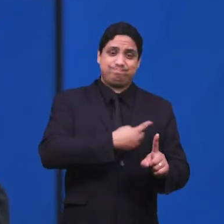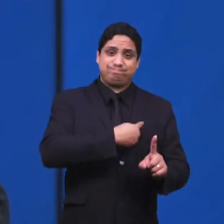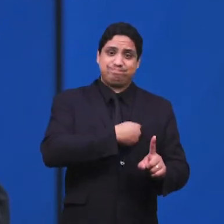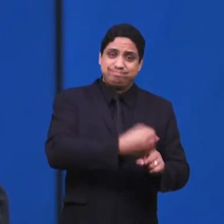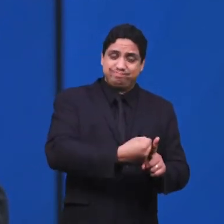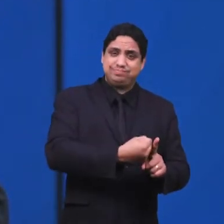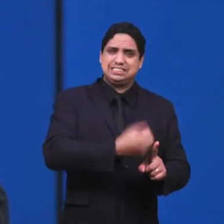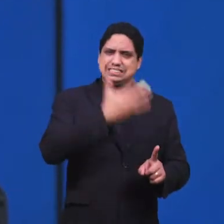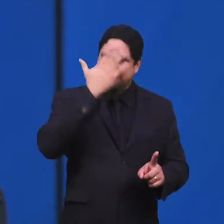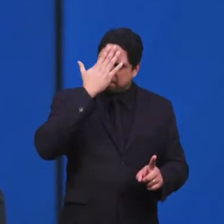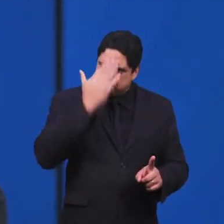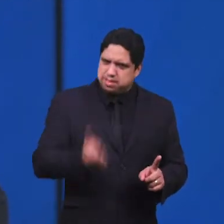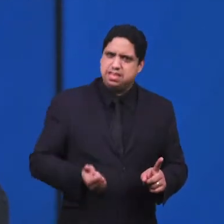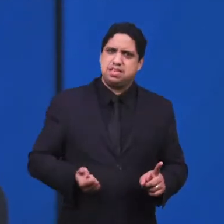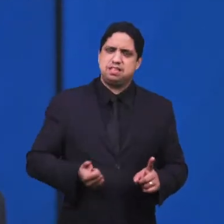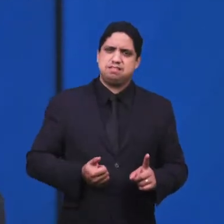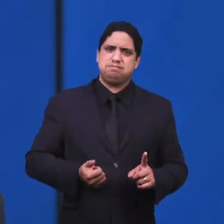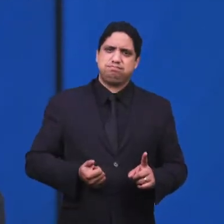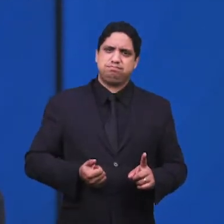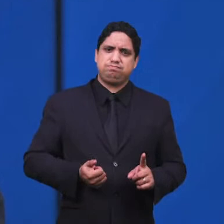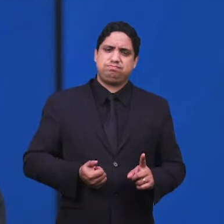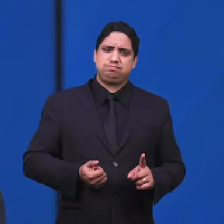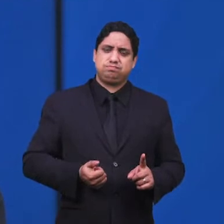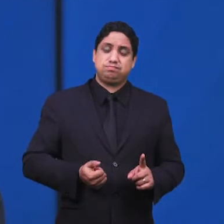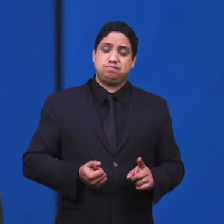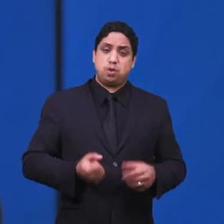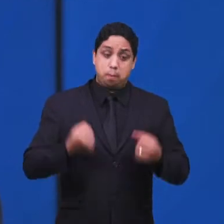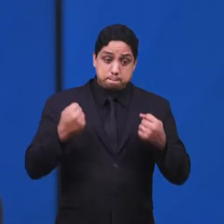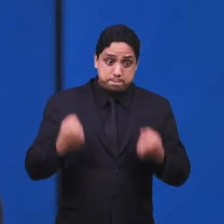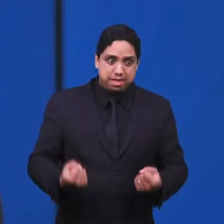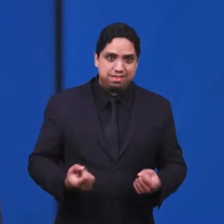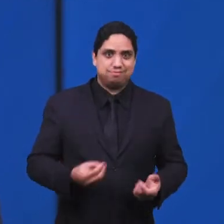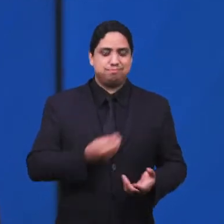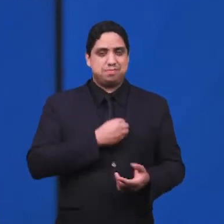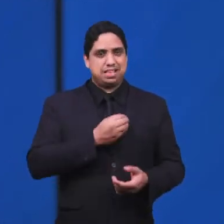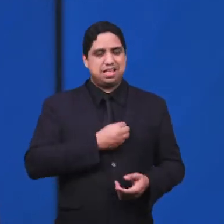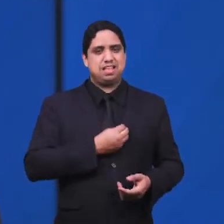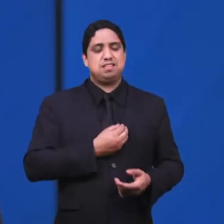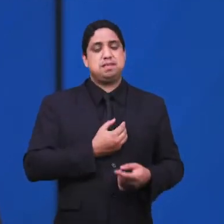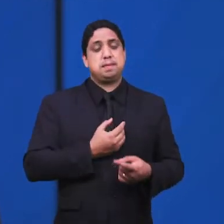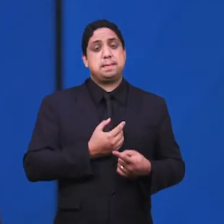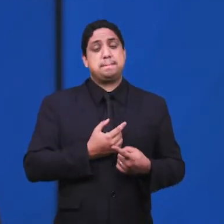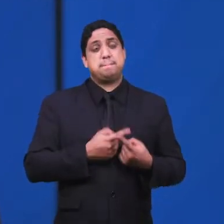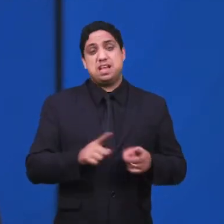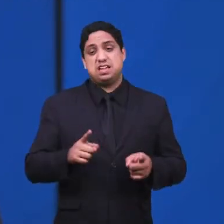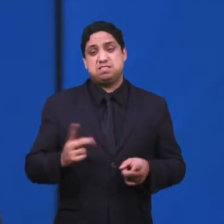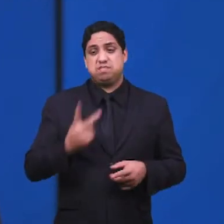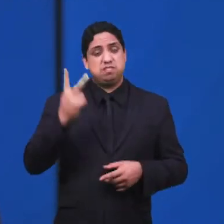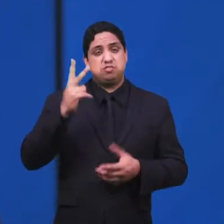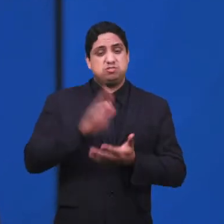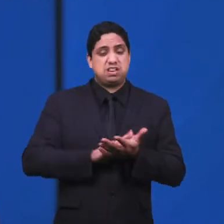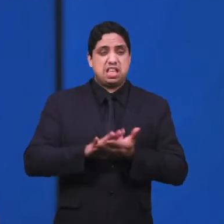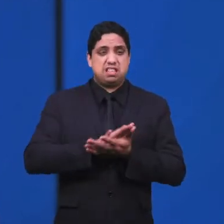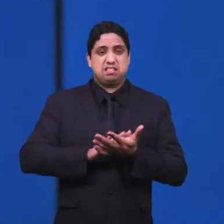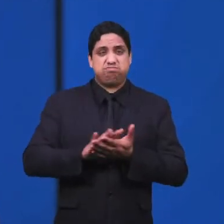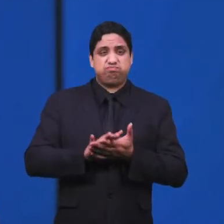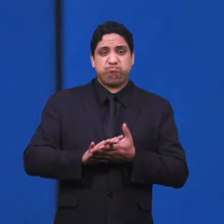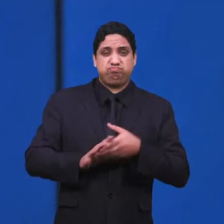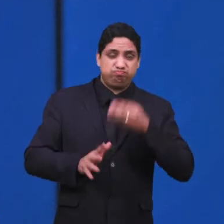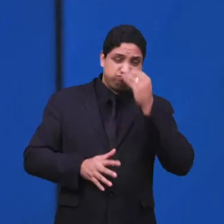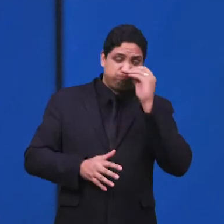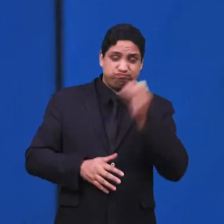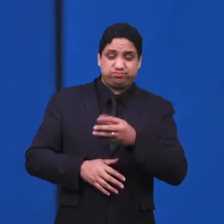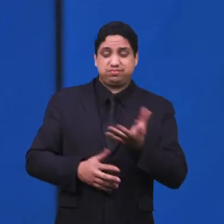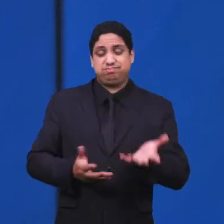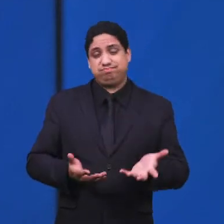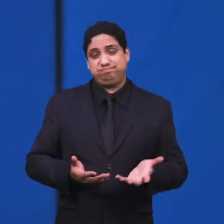peso da opressão do pecado sobre as nossas vidas, né? Conforme Isaías 53. Mas ela não valorizou o sacrifício do Senhor